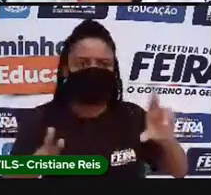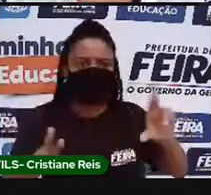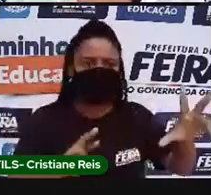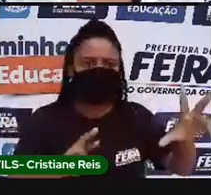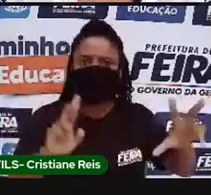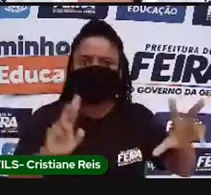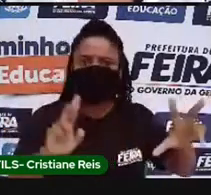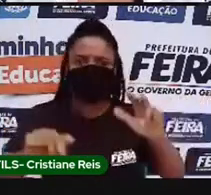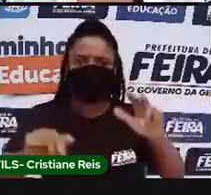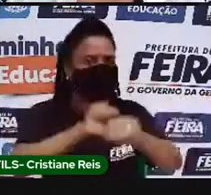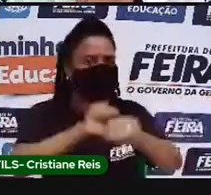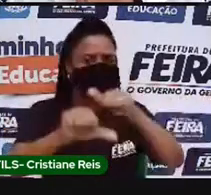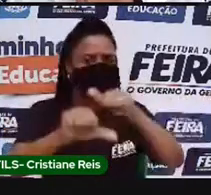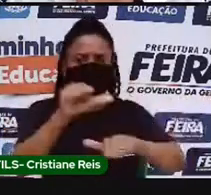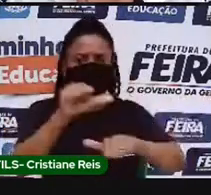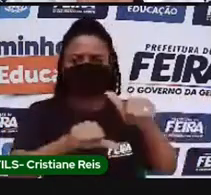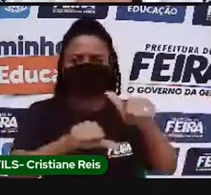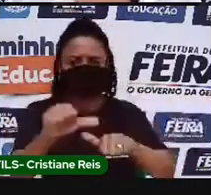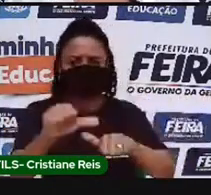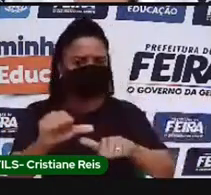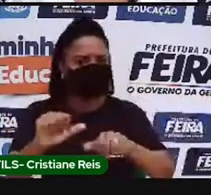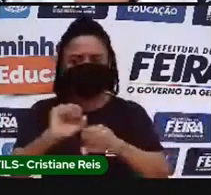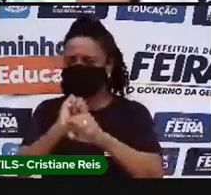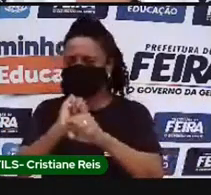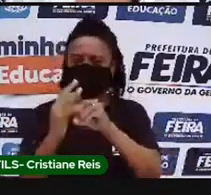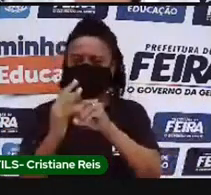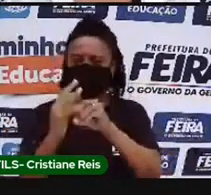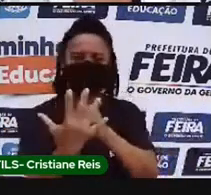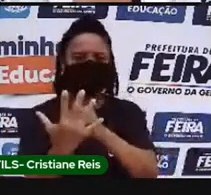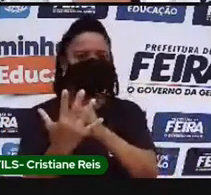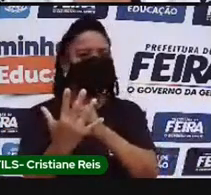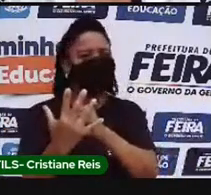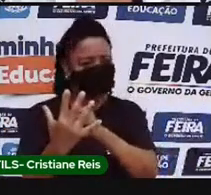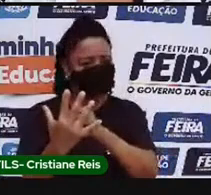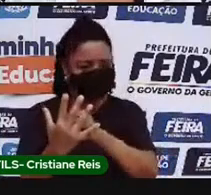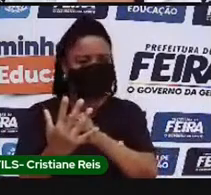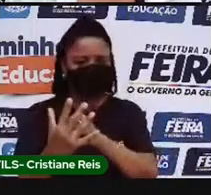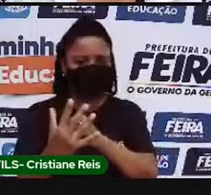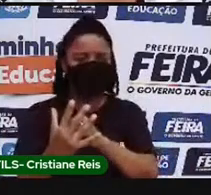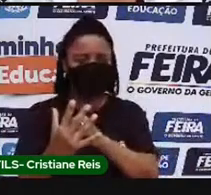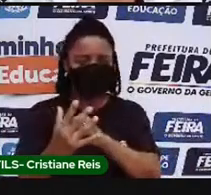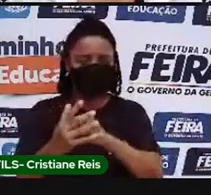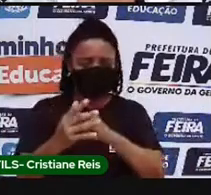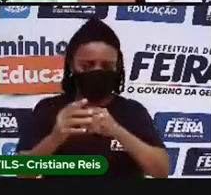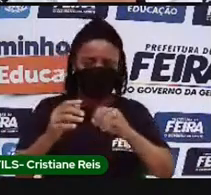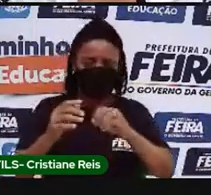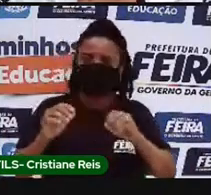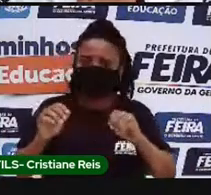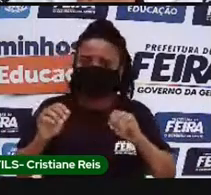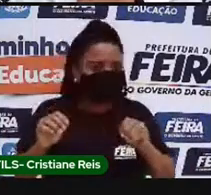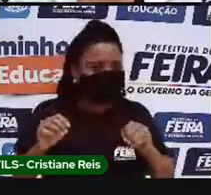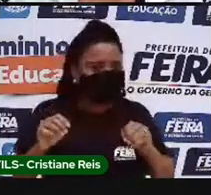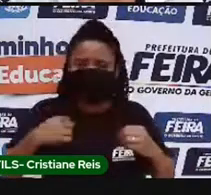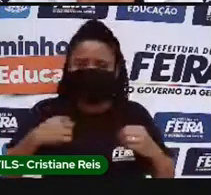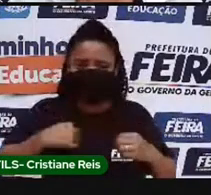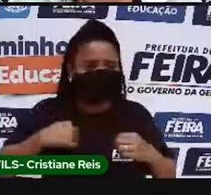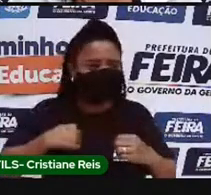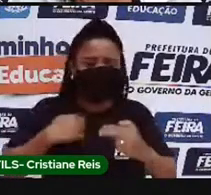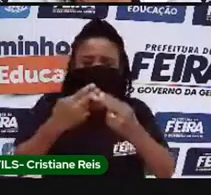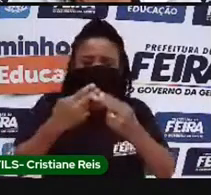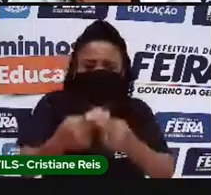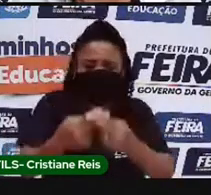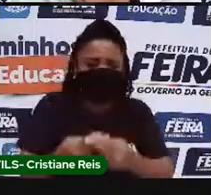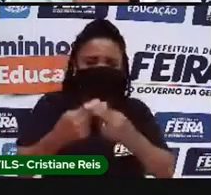O inimigo se aproximou, e foi testando tudo o que eu sou. A paciência, a coragem, as